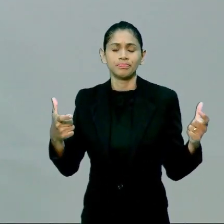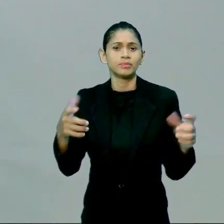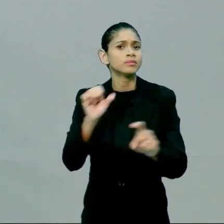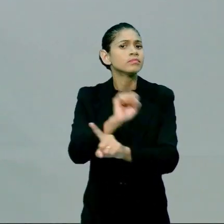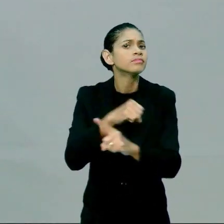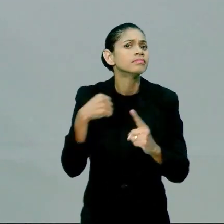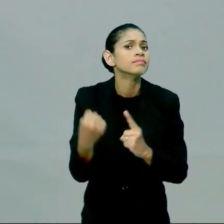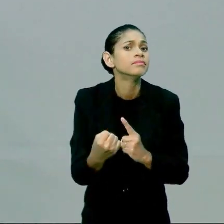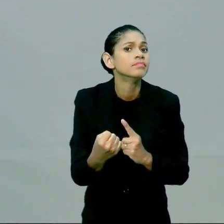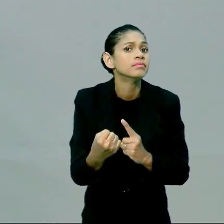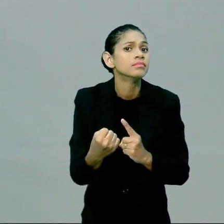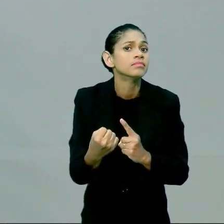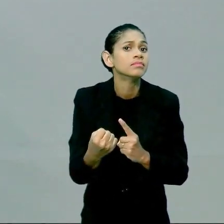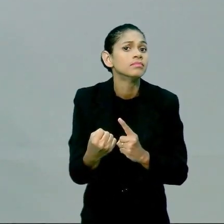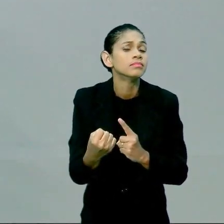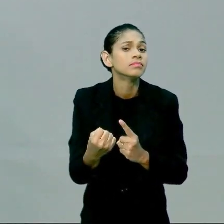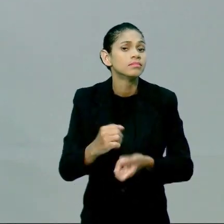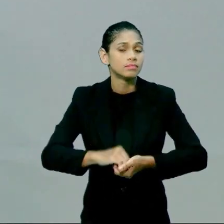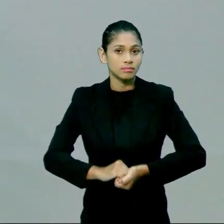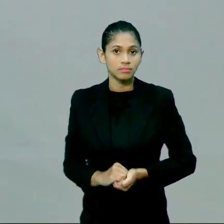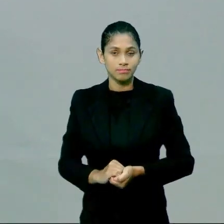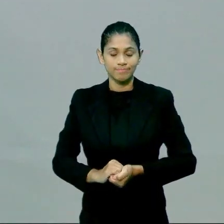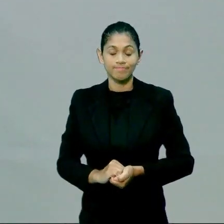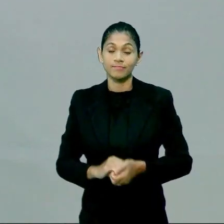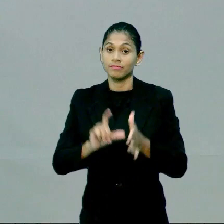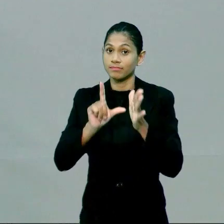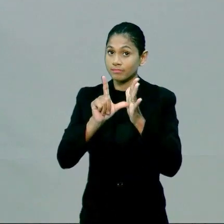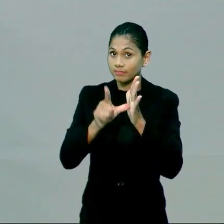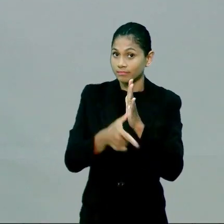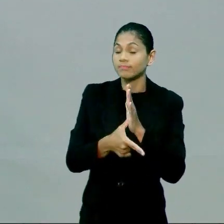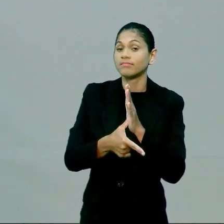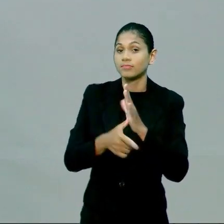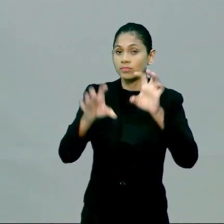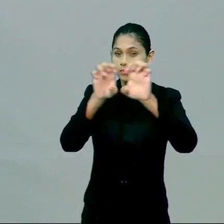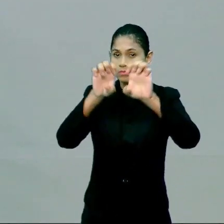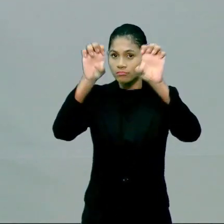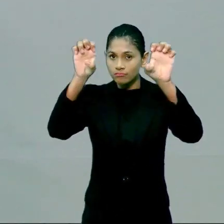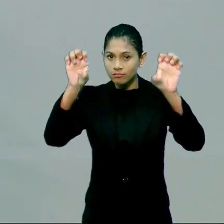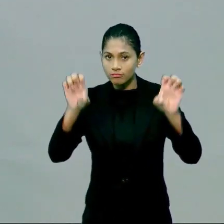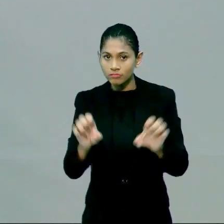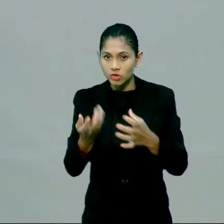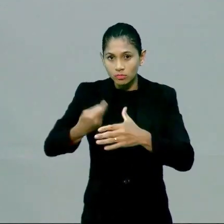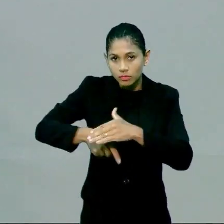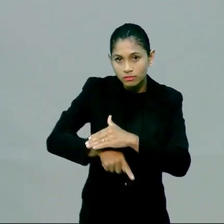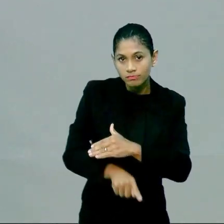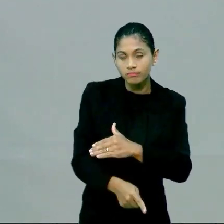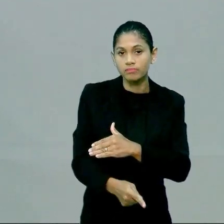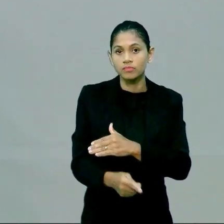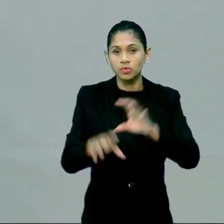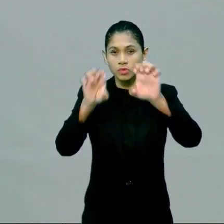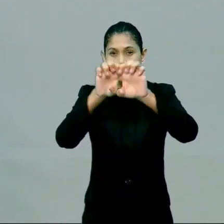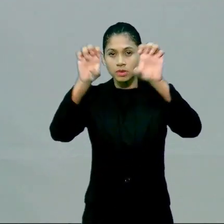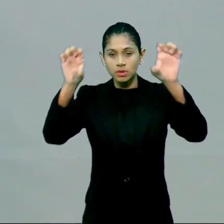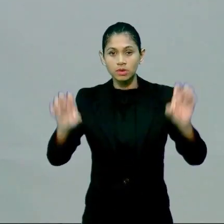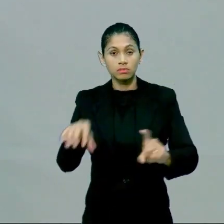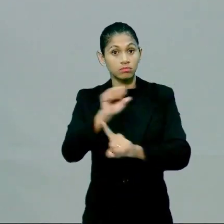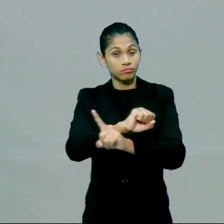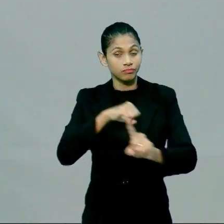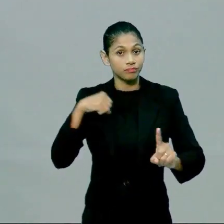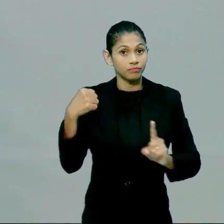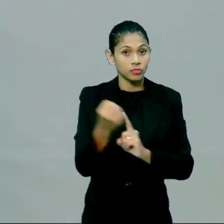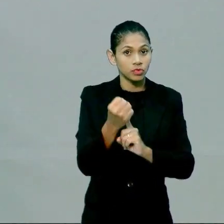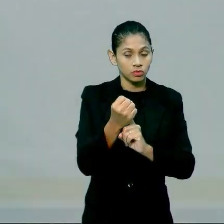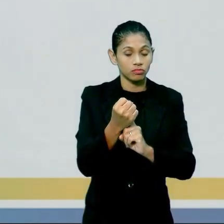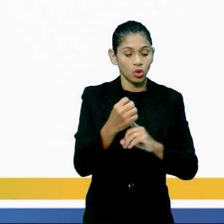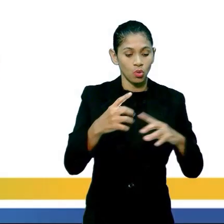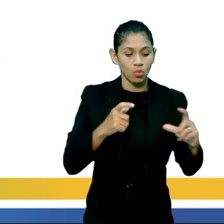sociedade? Então, depois que esse sistema é implementado, uma estrutura social ela se forma em torno da